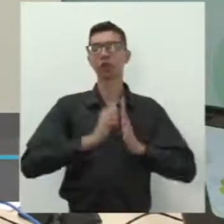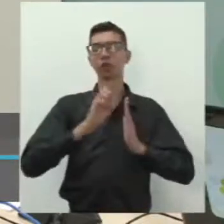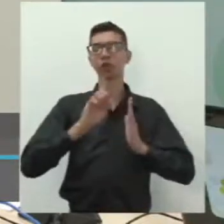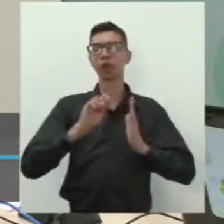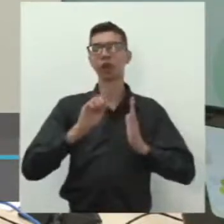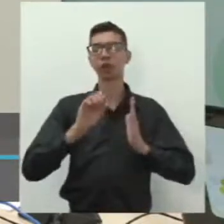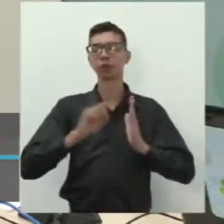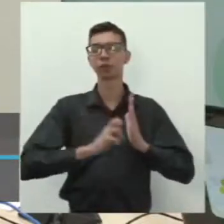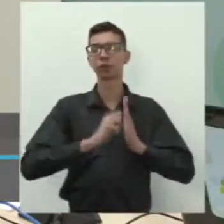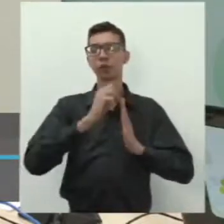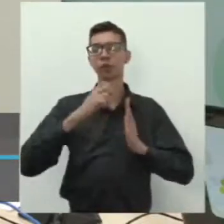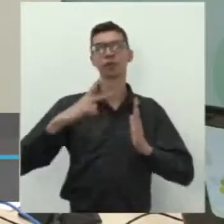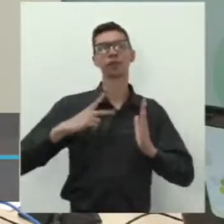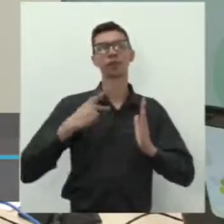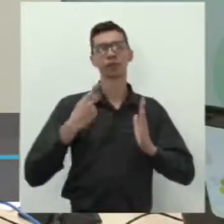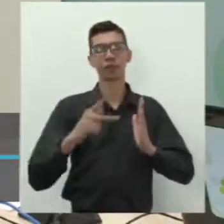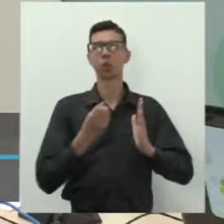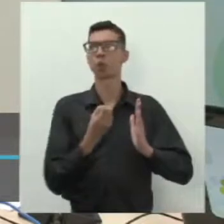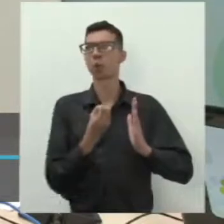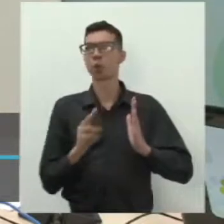monetários, dados pessoais,